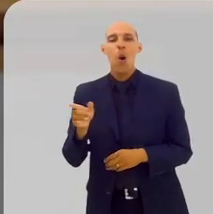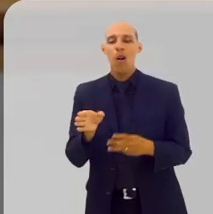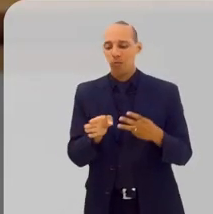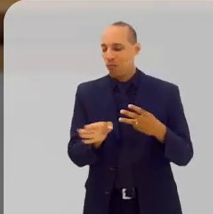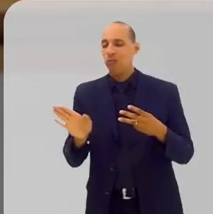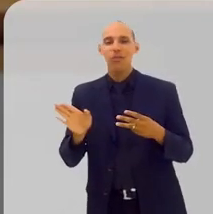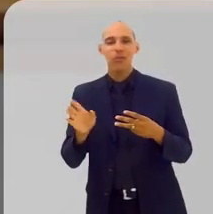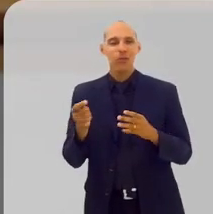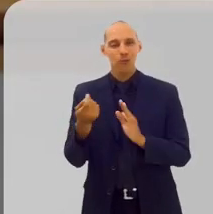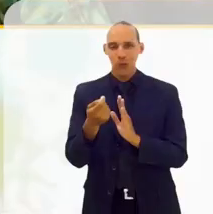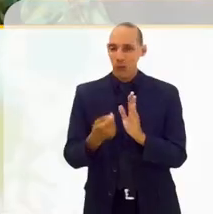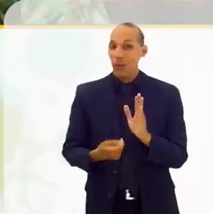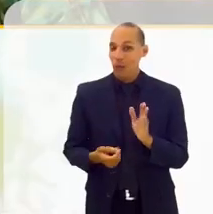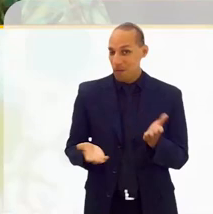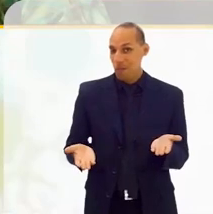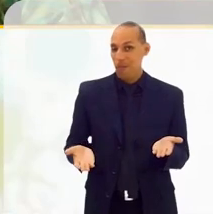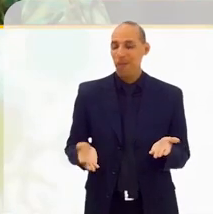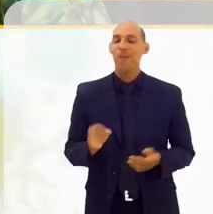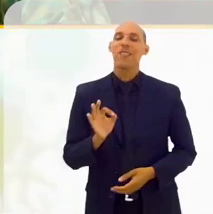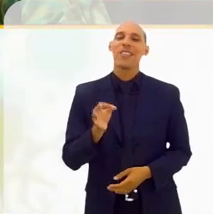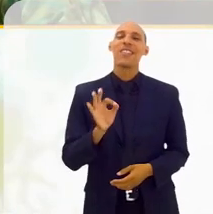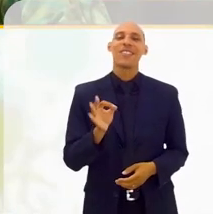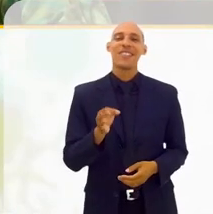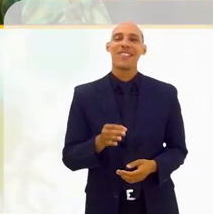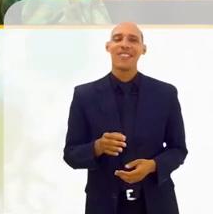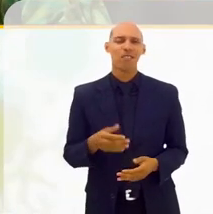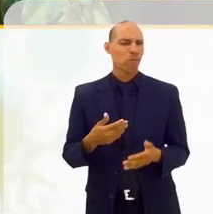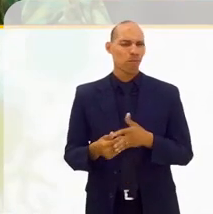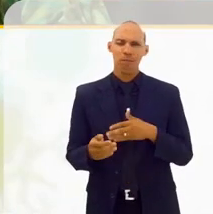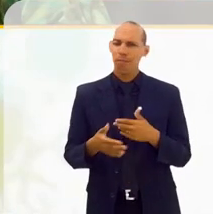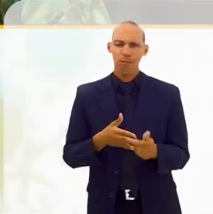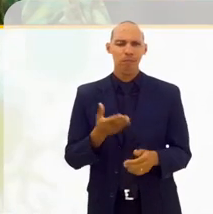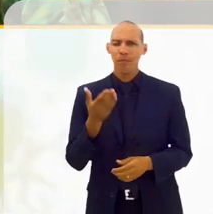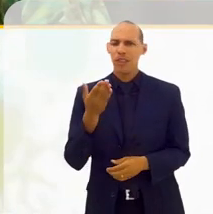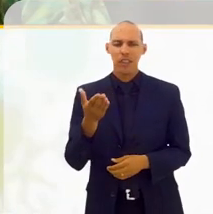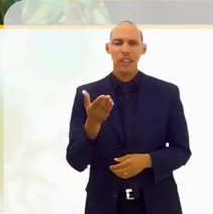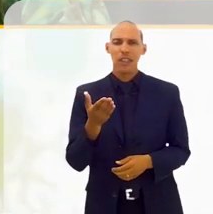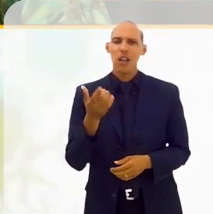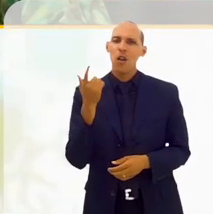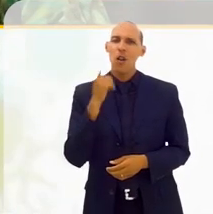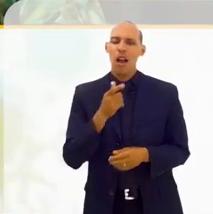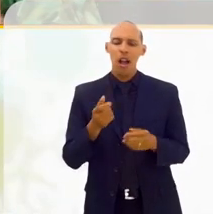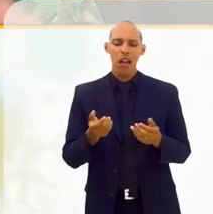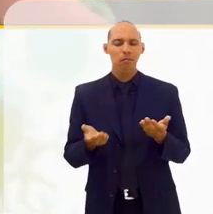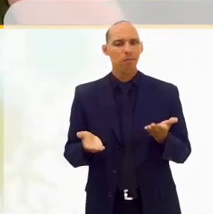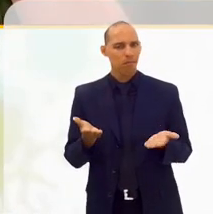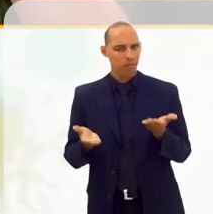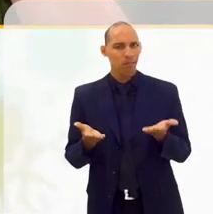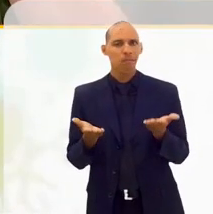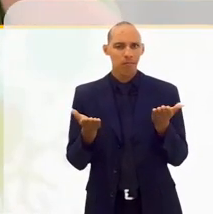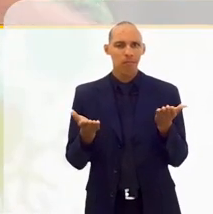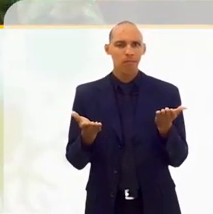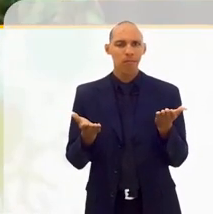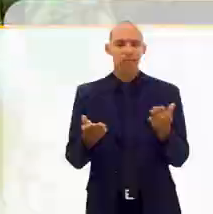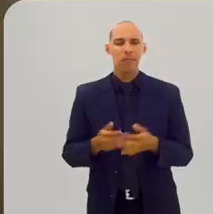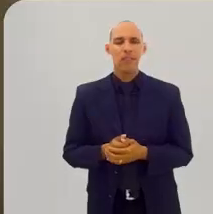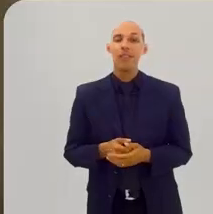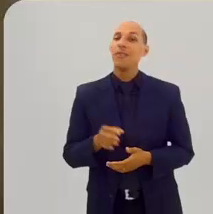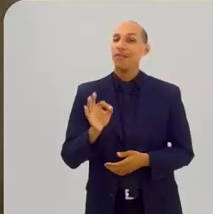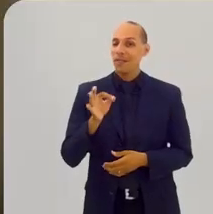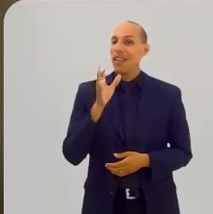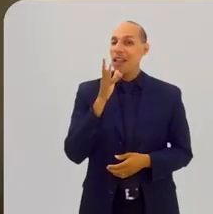a carreira de escritor não é isso mesmo depois que você conseguiu se estabilizar